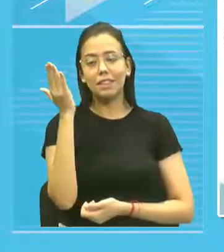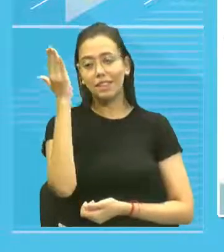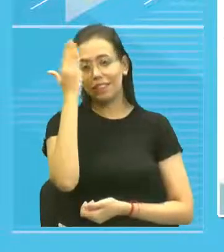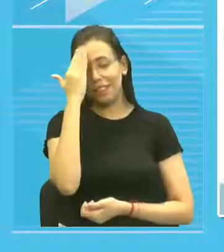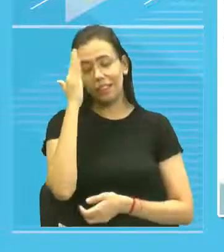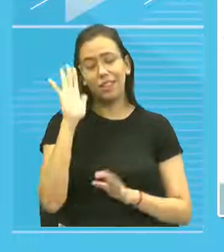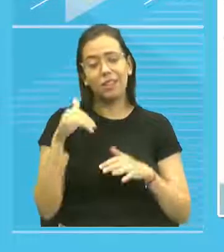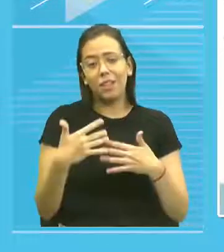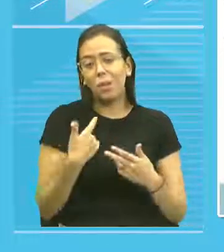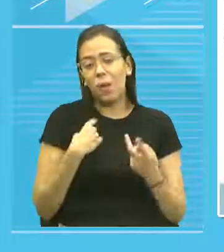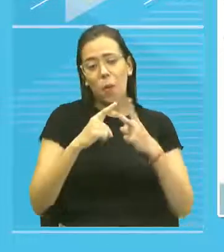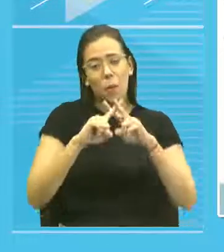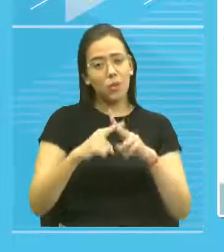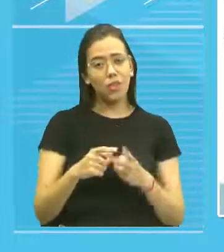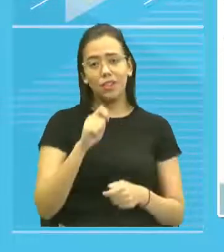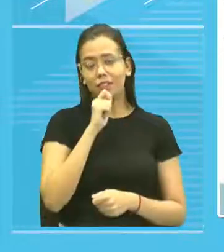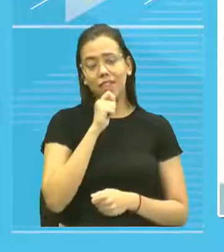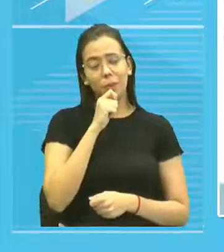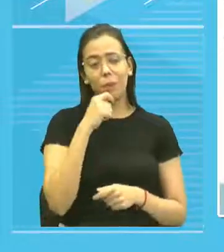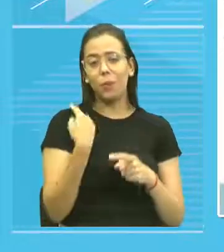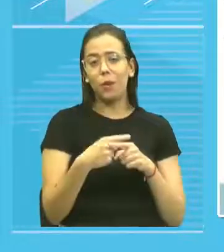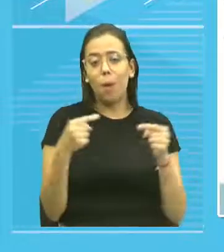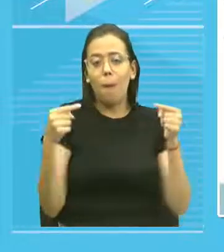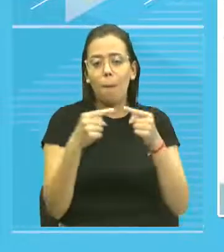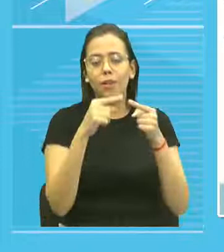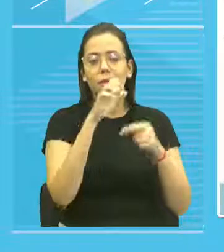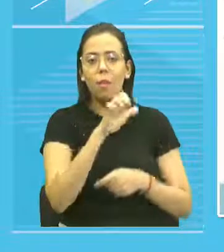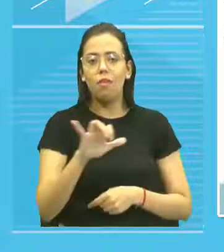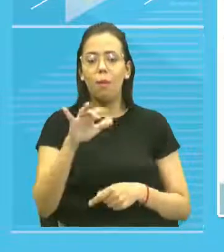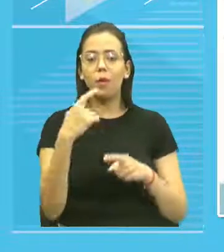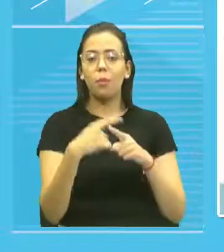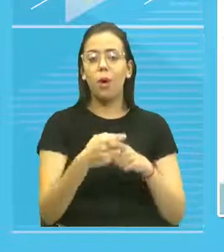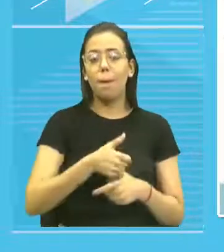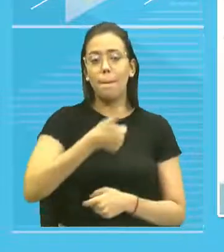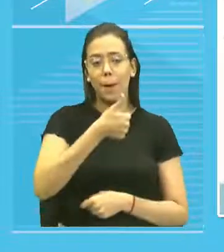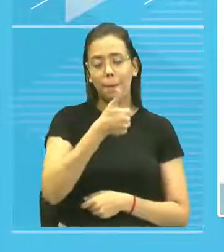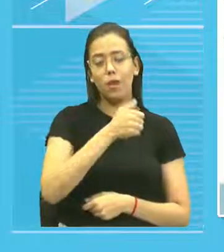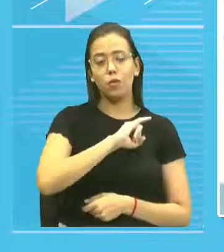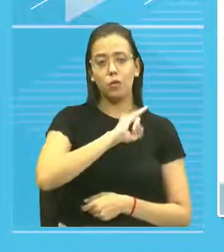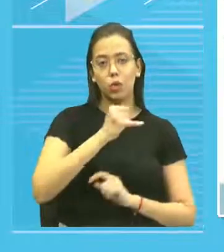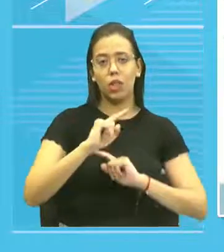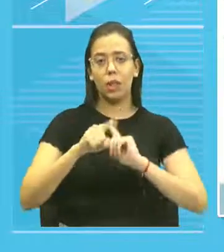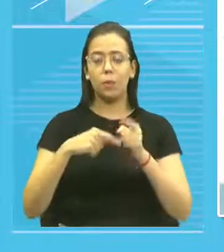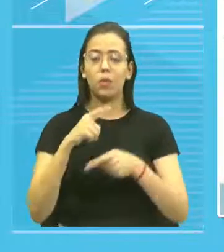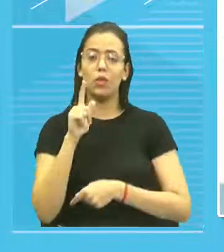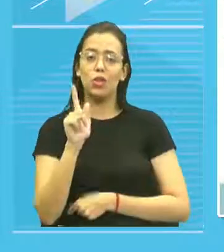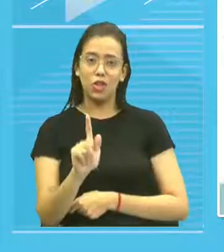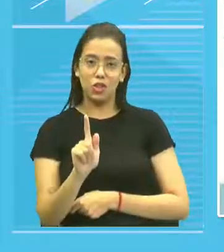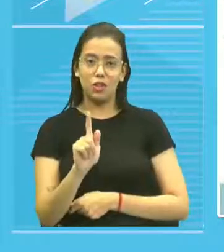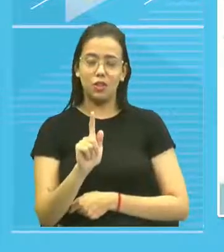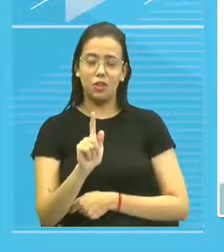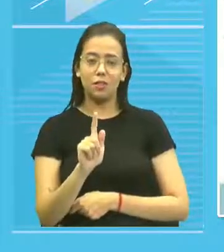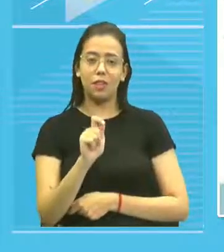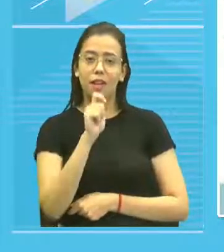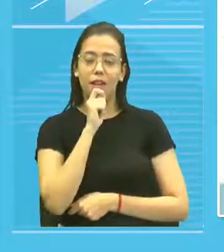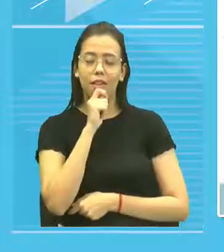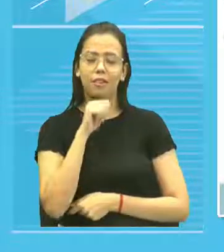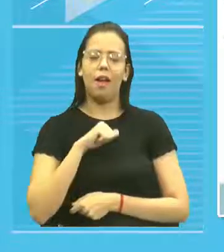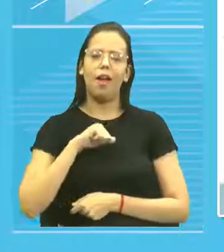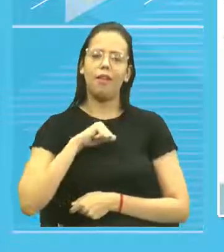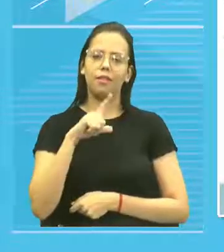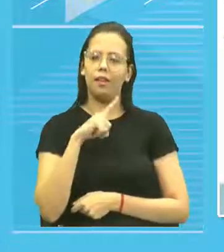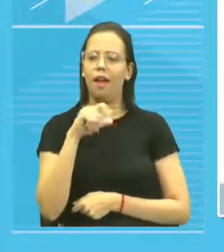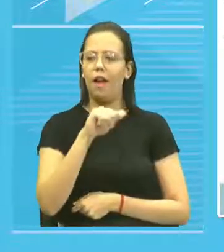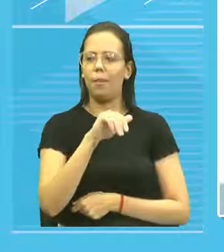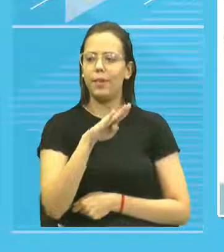então ainda não corrige cara pela ordem alfabética o J depois do g e eu parei na letra g ainda tem G né a b c d e